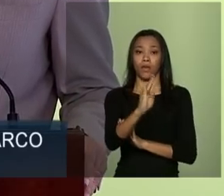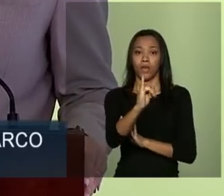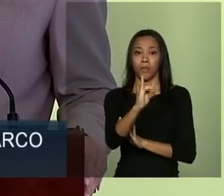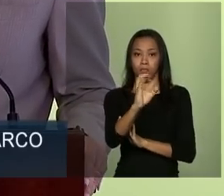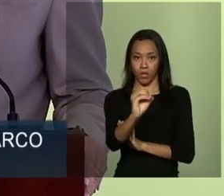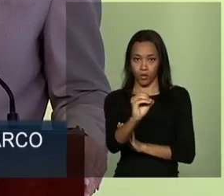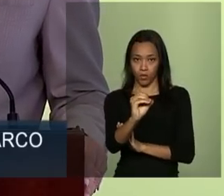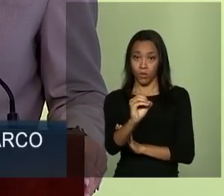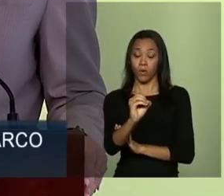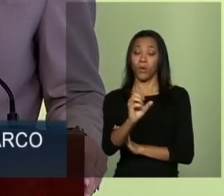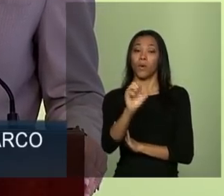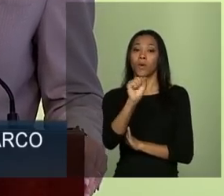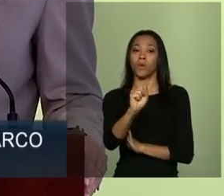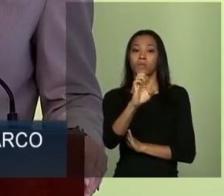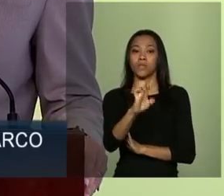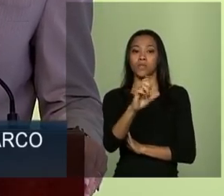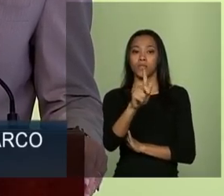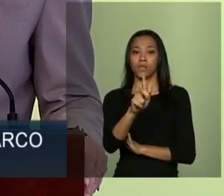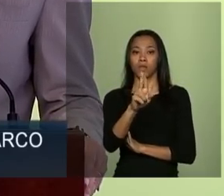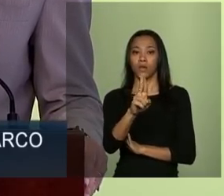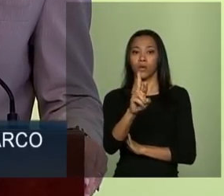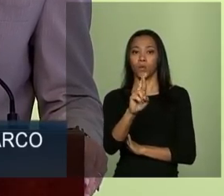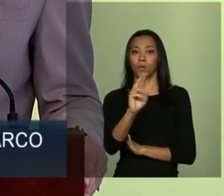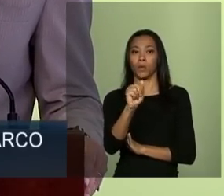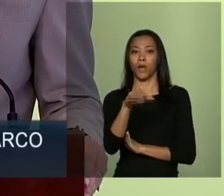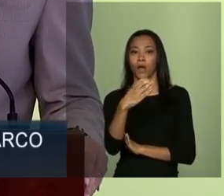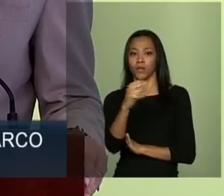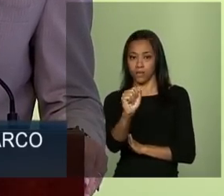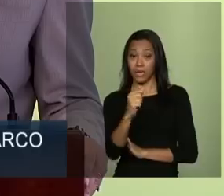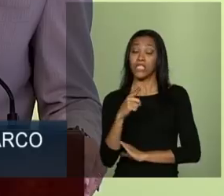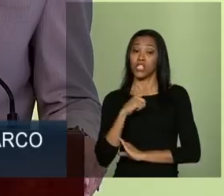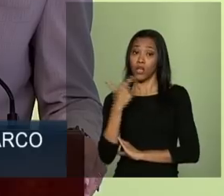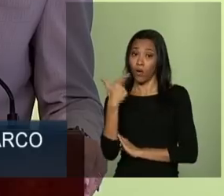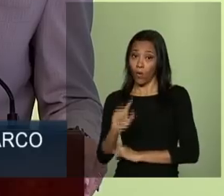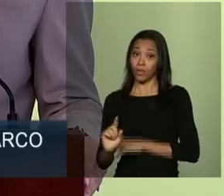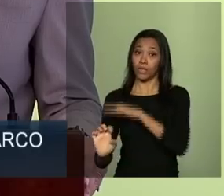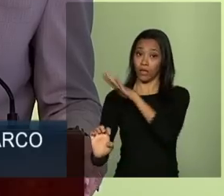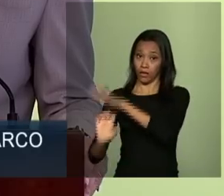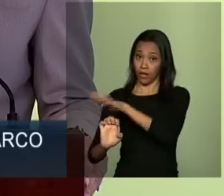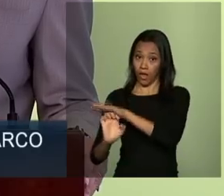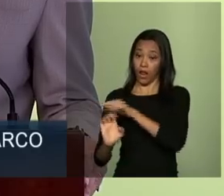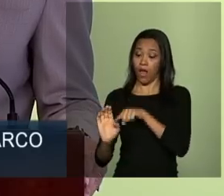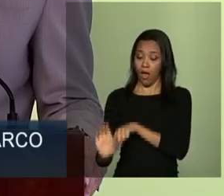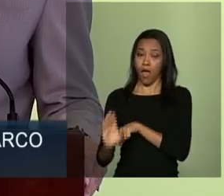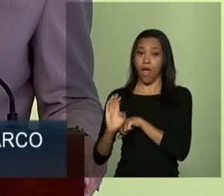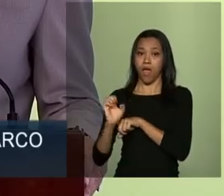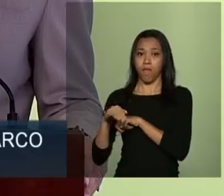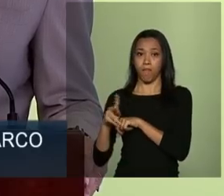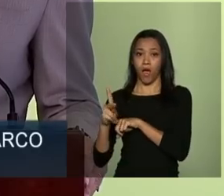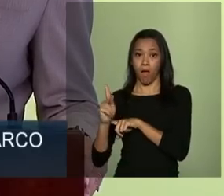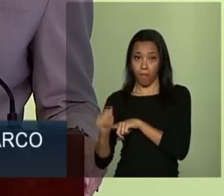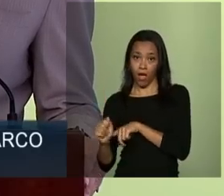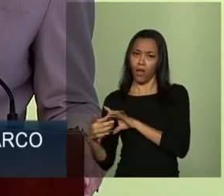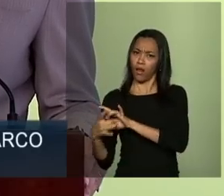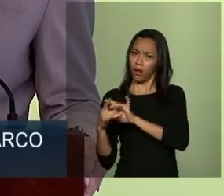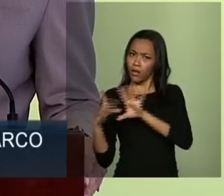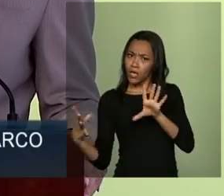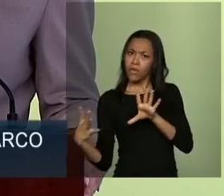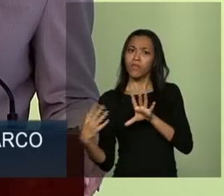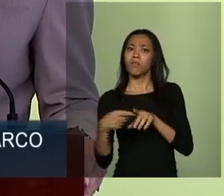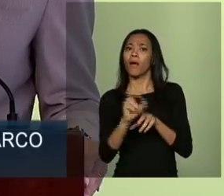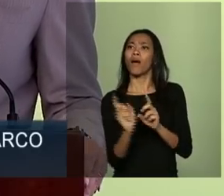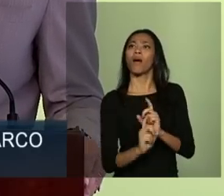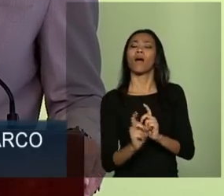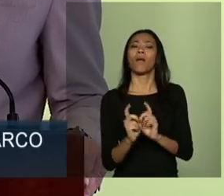Também suplantou uma legislação que obrigava a Embrapa a conduzir as suas cultivares para outros